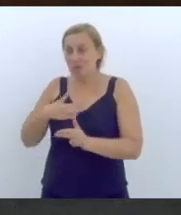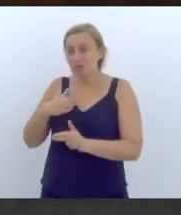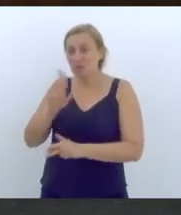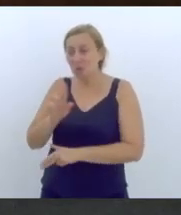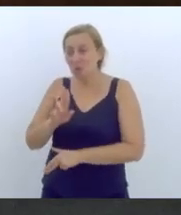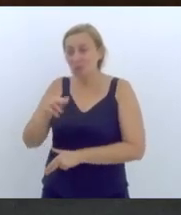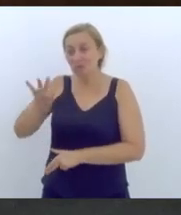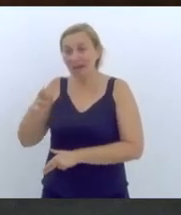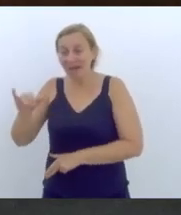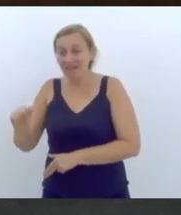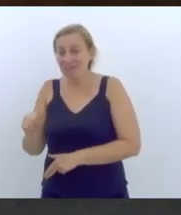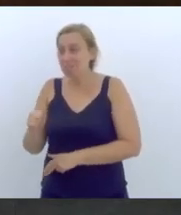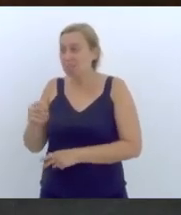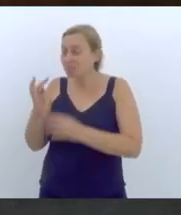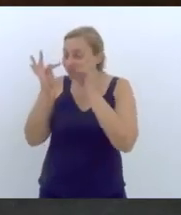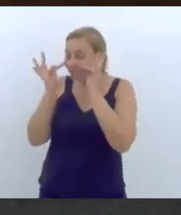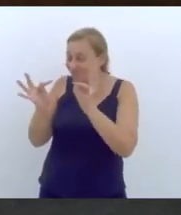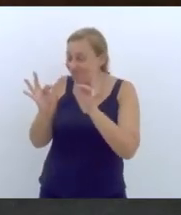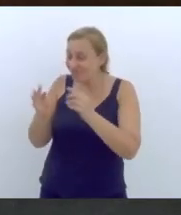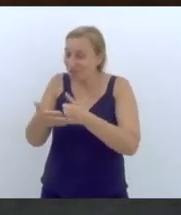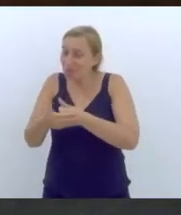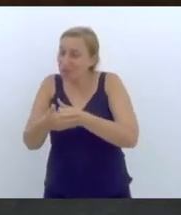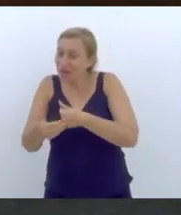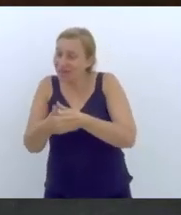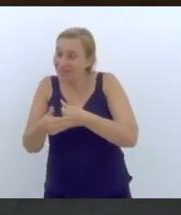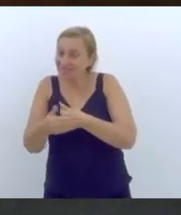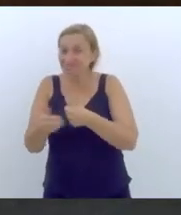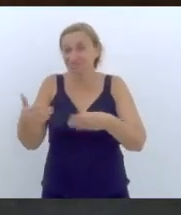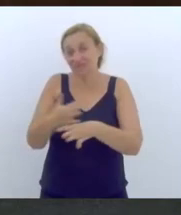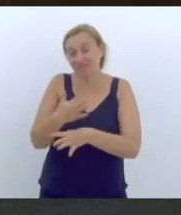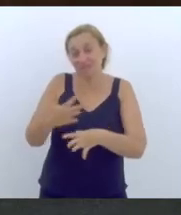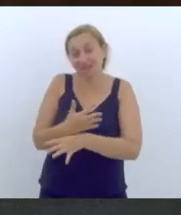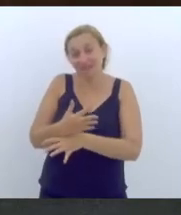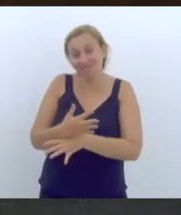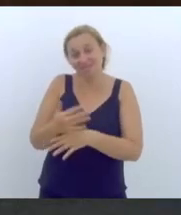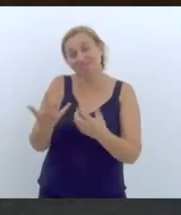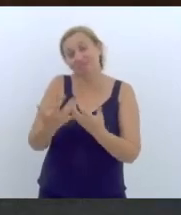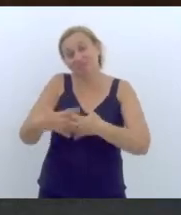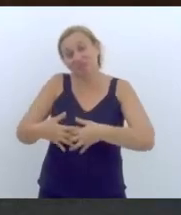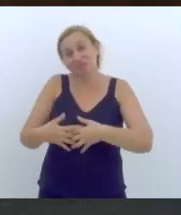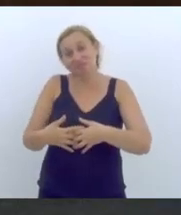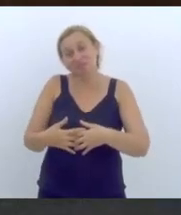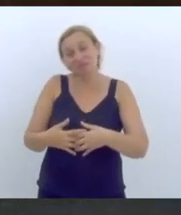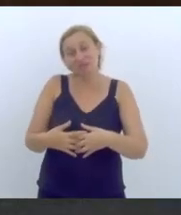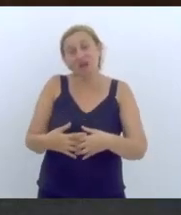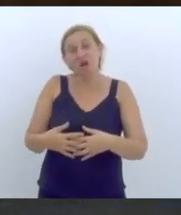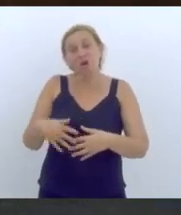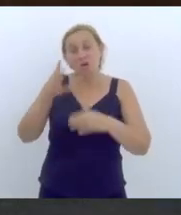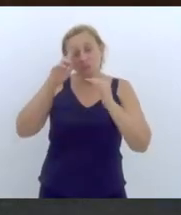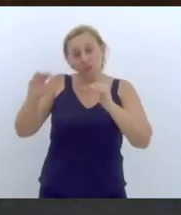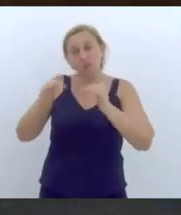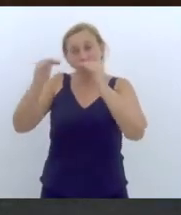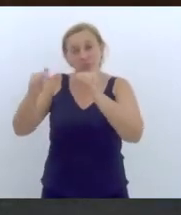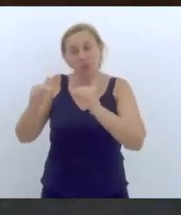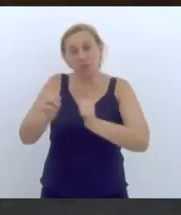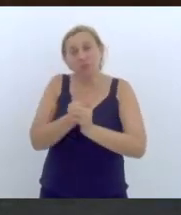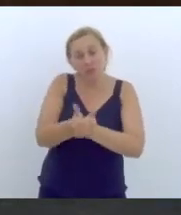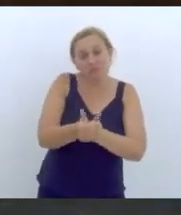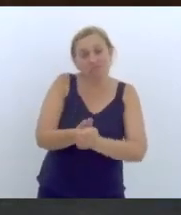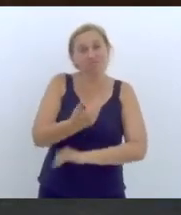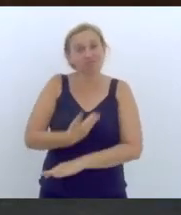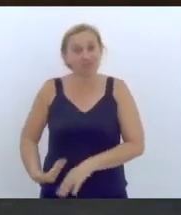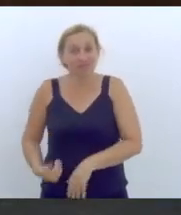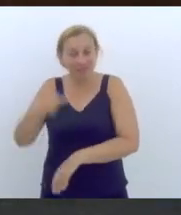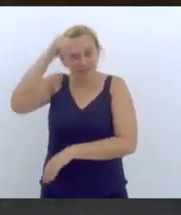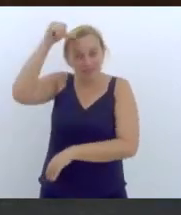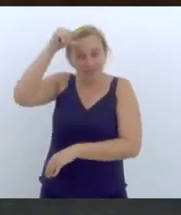pude testemunhar o carinho da cidade de Petrópolis com Vossa Excelência. Vossa Excelência acompanhou o governador Cláudio Castro, que transferiu a